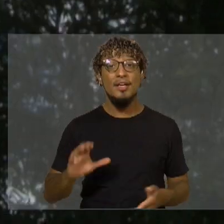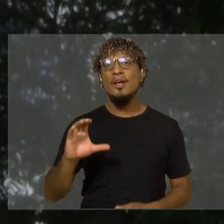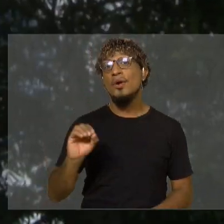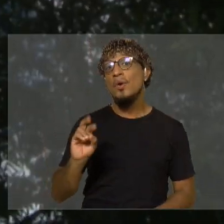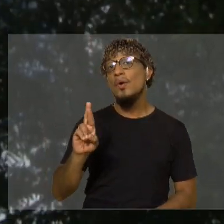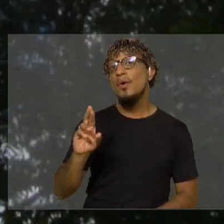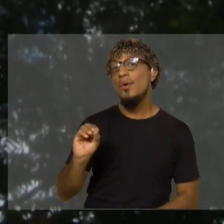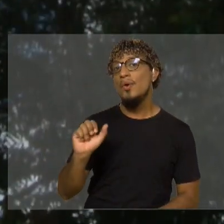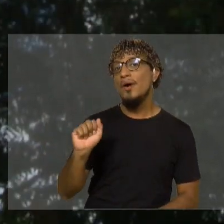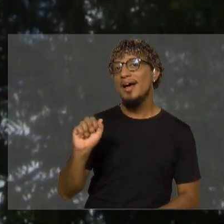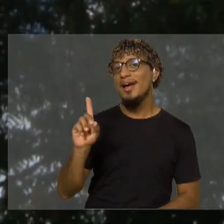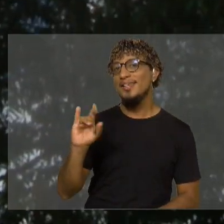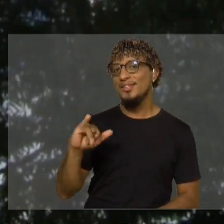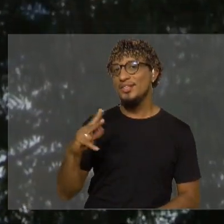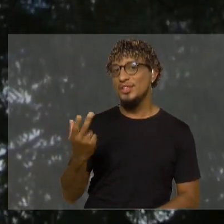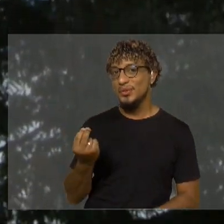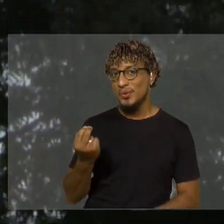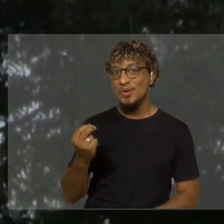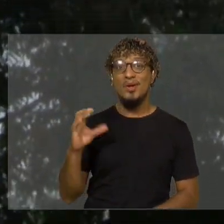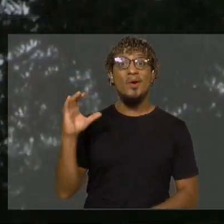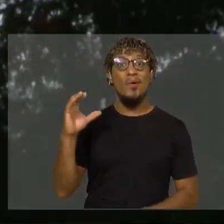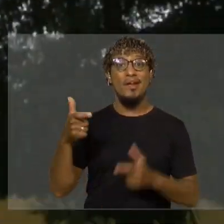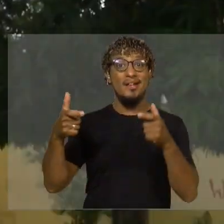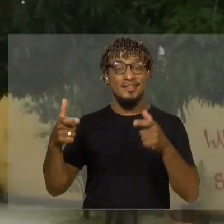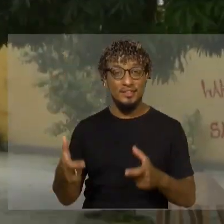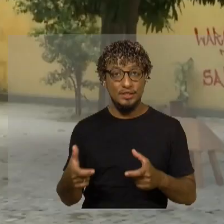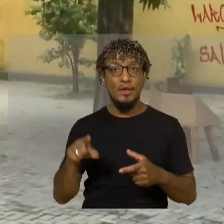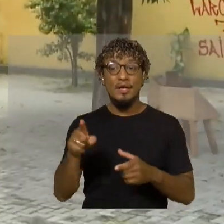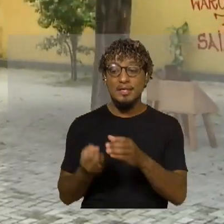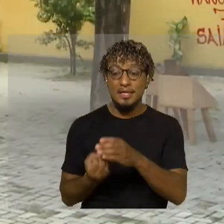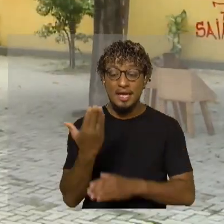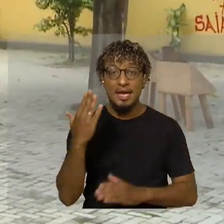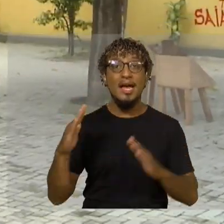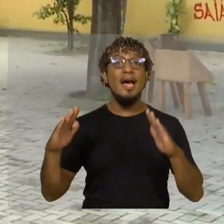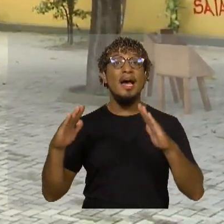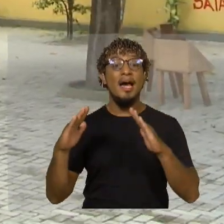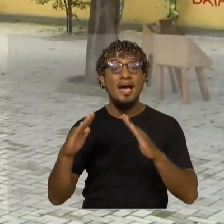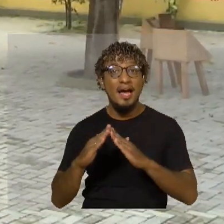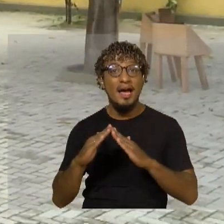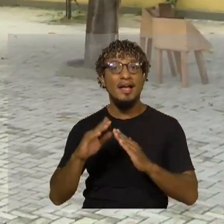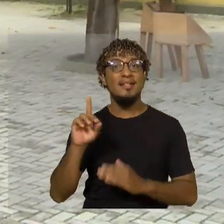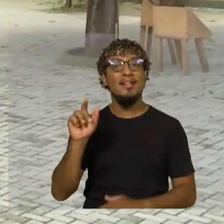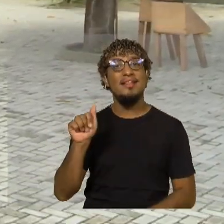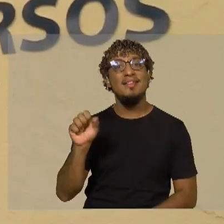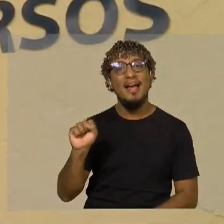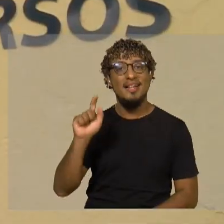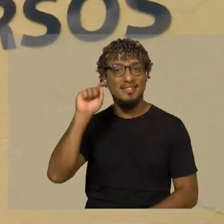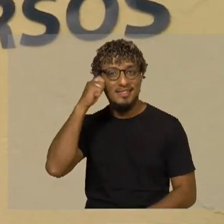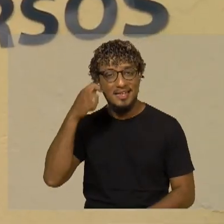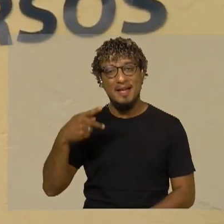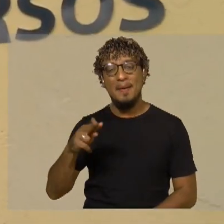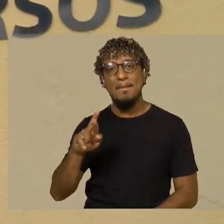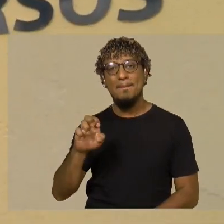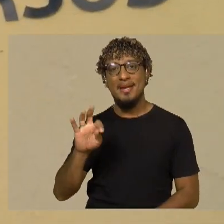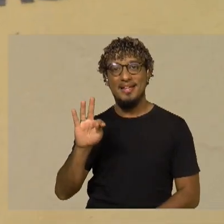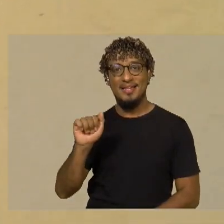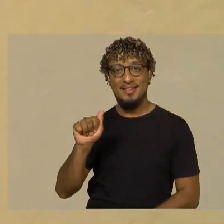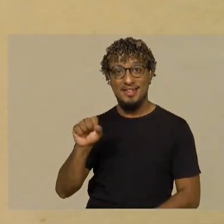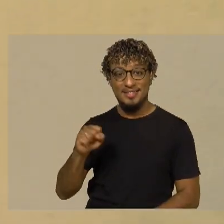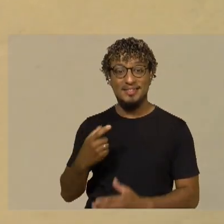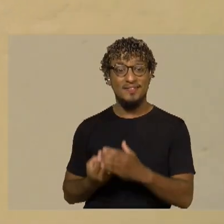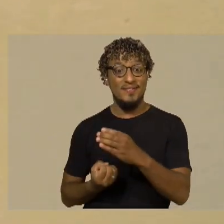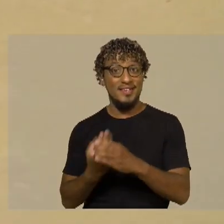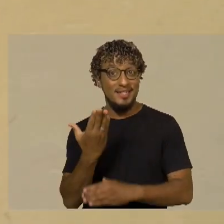sobre a Casa das Pretas, um espaço que foi criado aí pelo coletivo Mulheres Negras da Periferia, aqui na região do